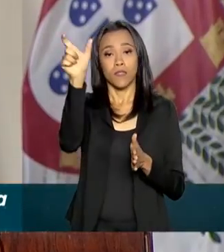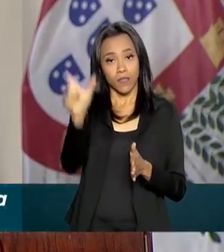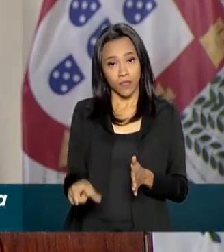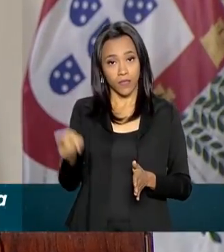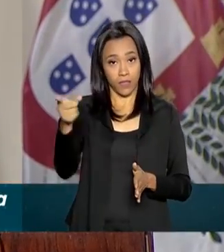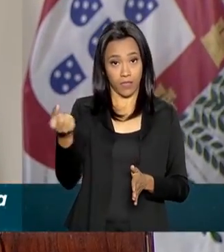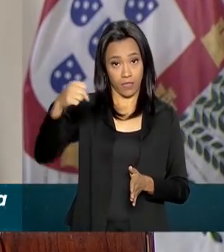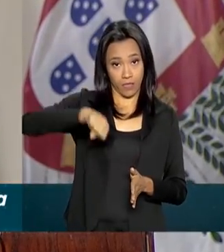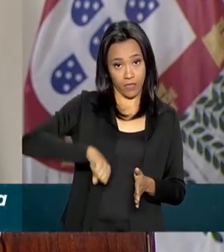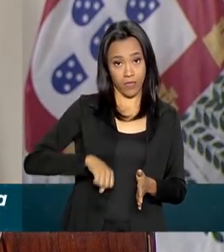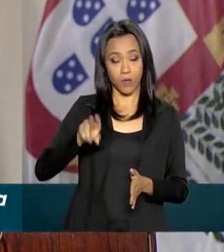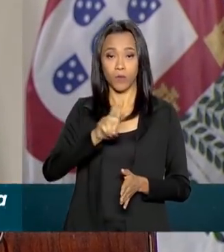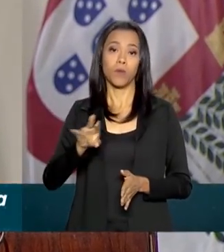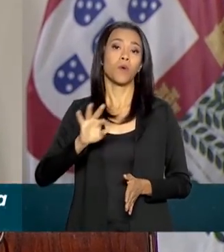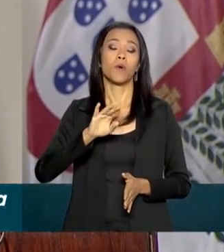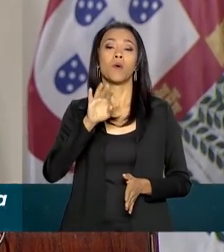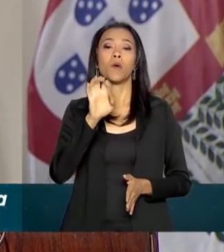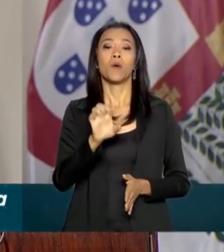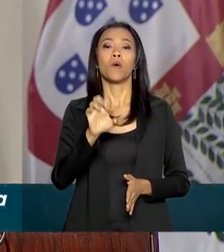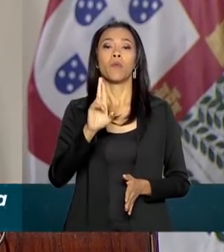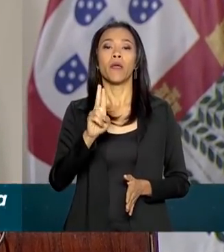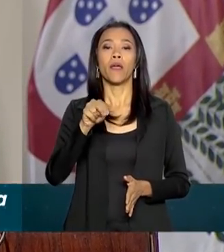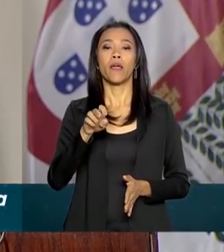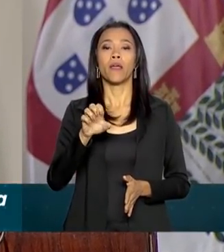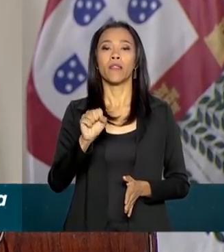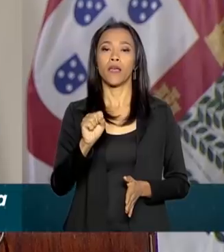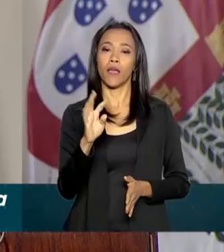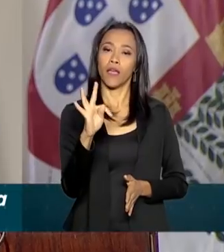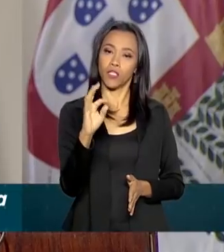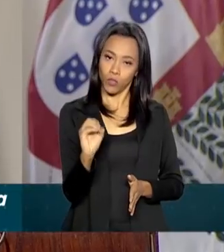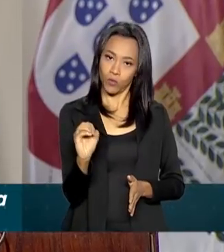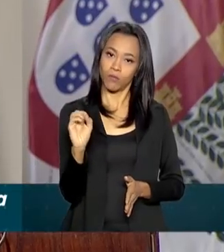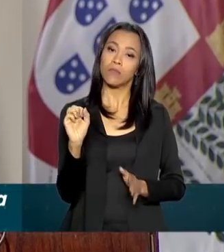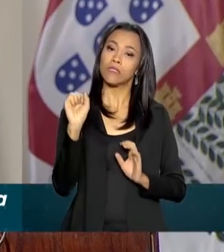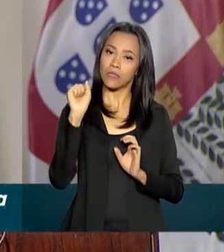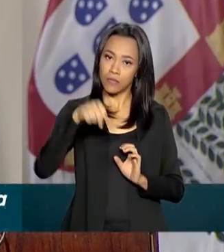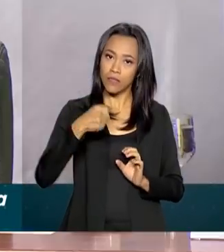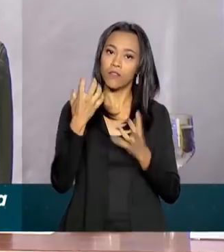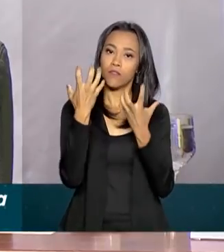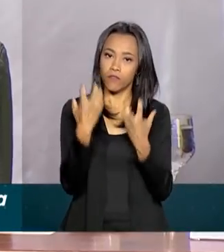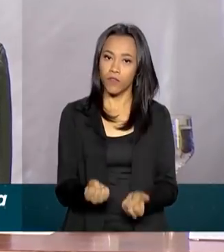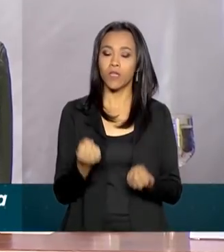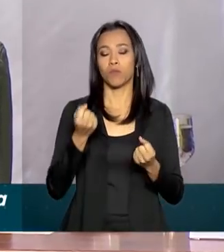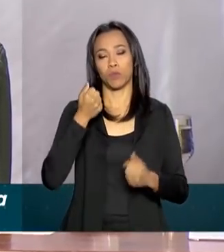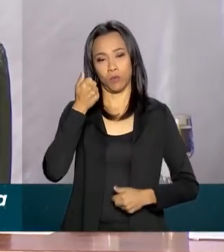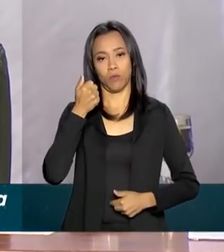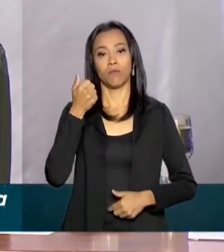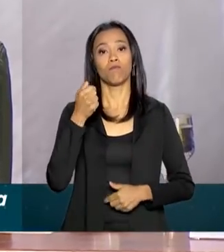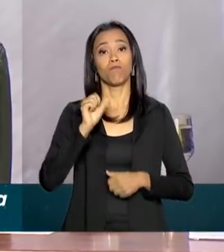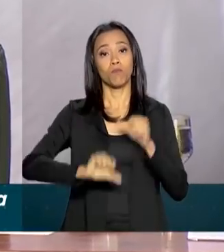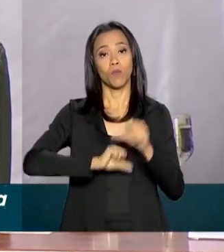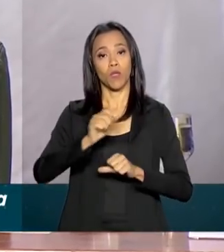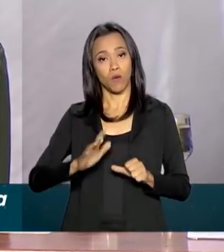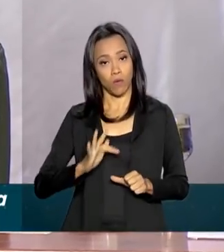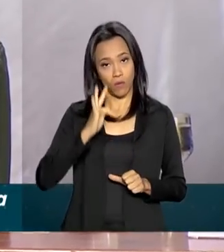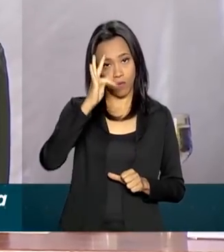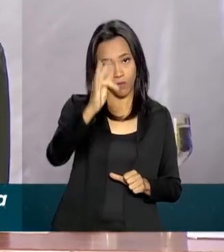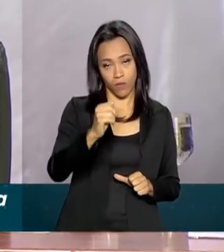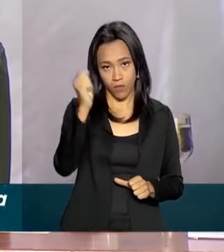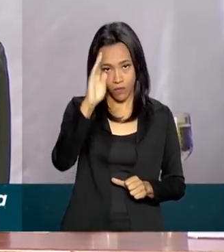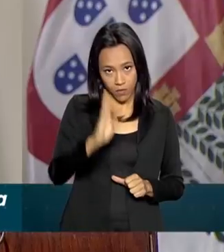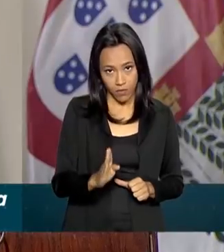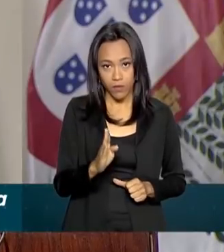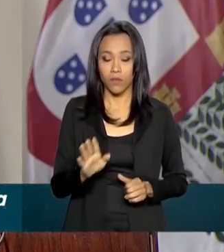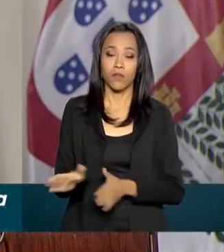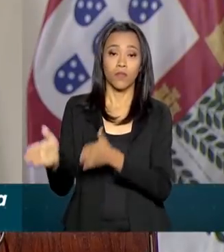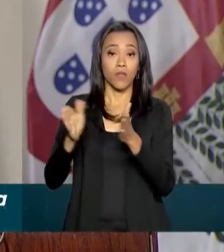araújo vamos sim mudar juntos o distinto o nosso brasil quando os